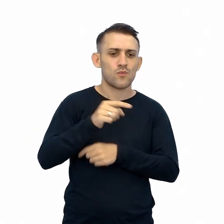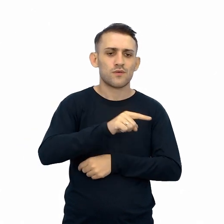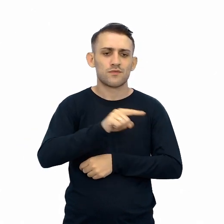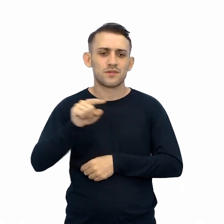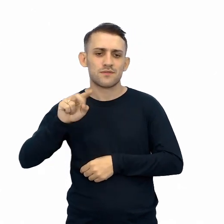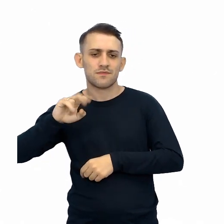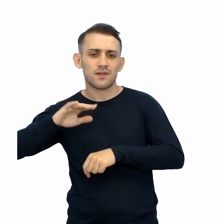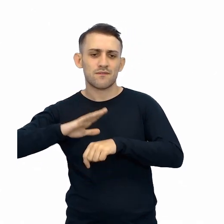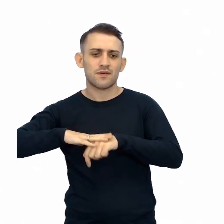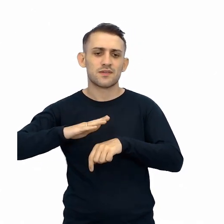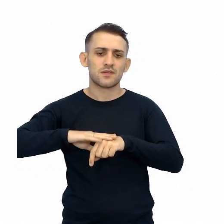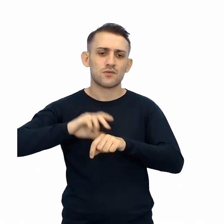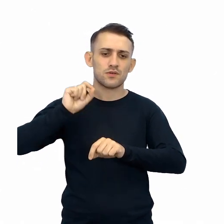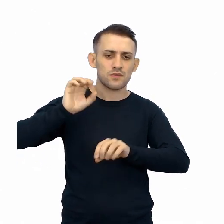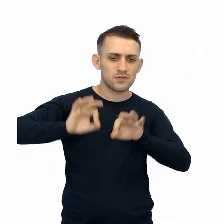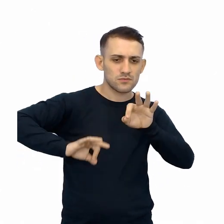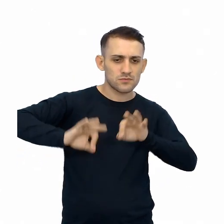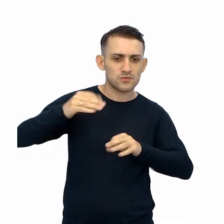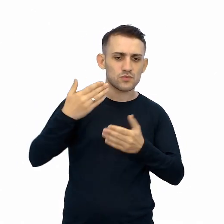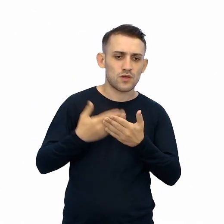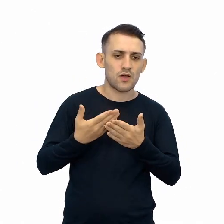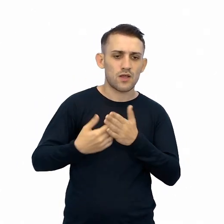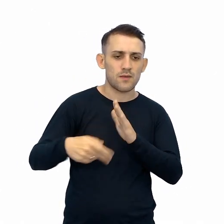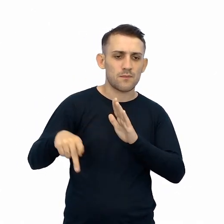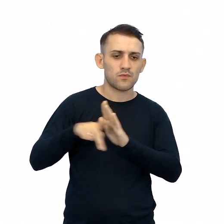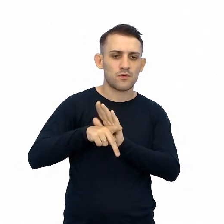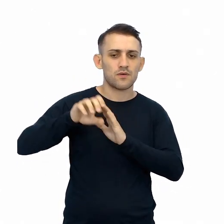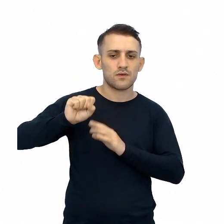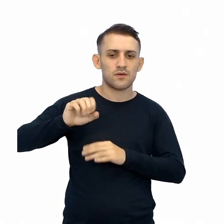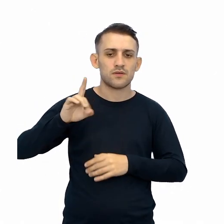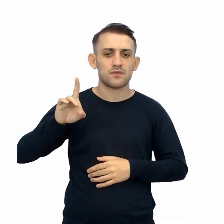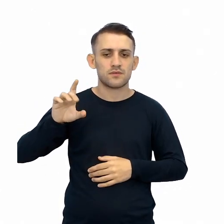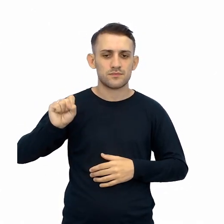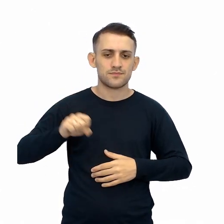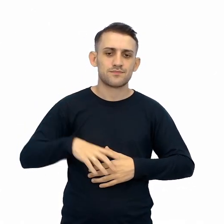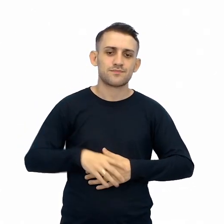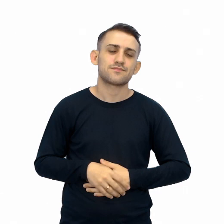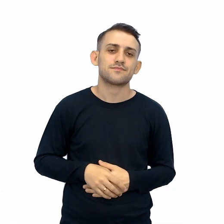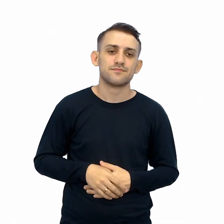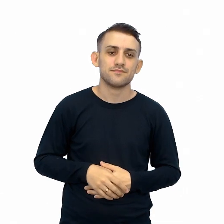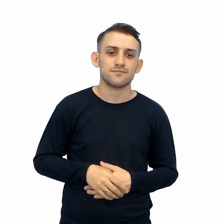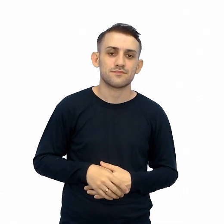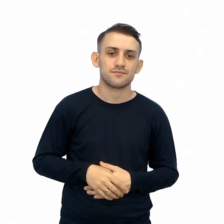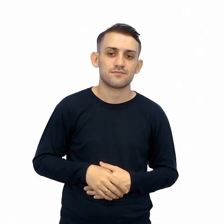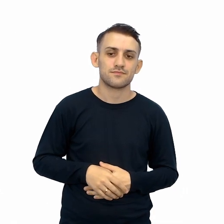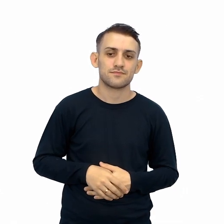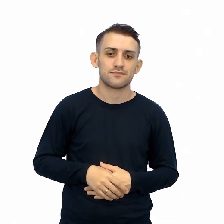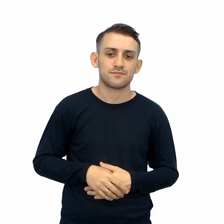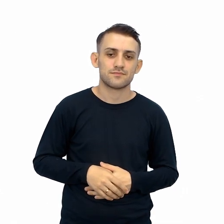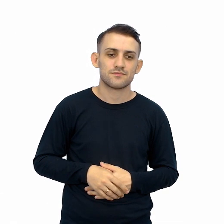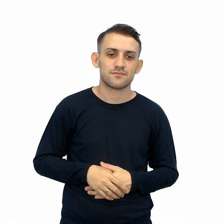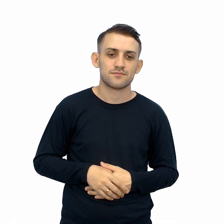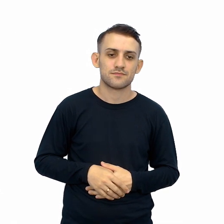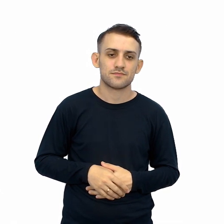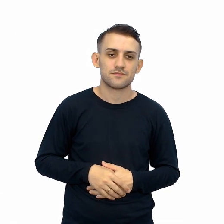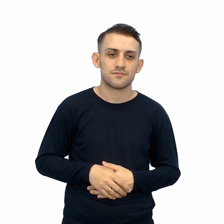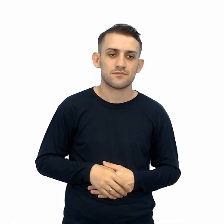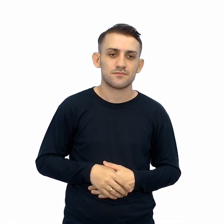vão executar as aulas da sequência didática 9. Tá bem? Muito bem.